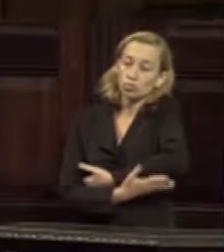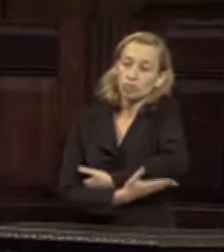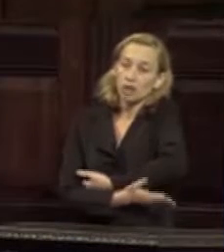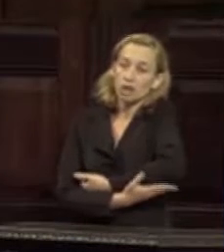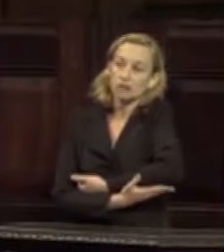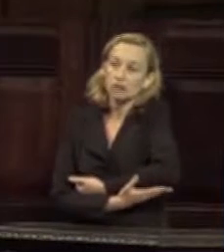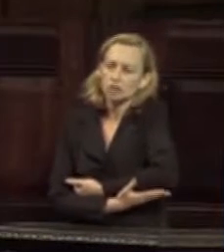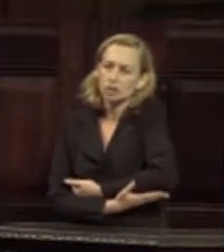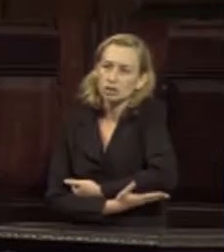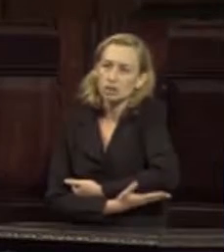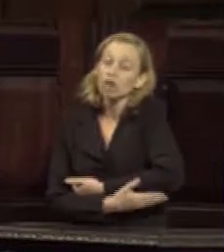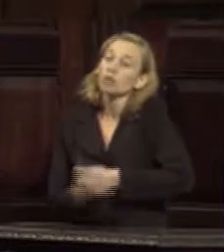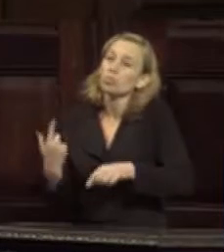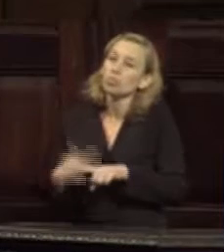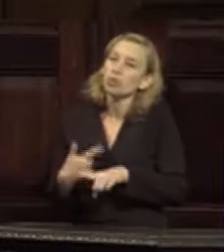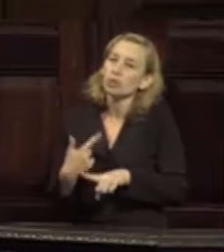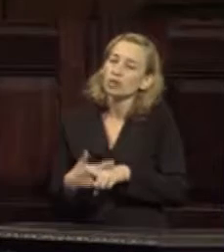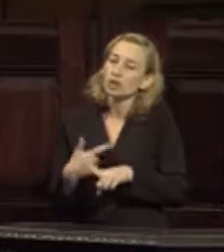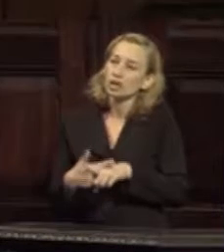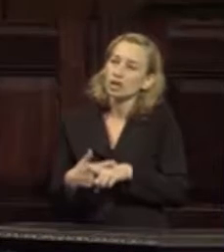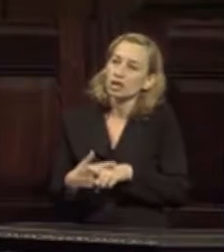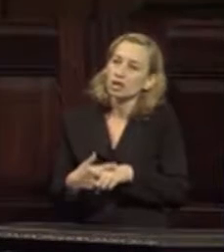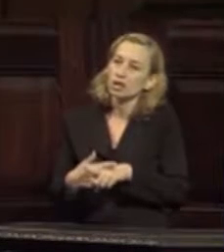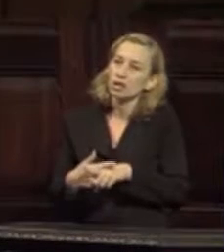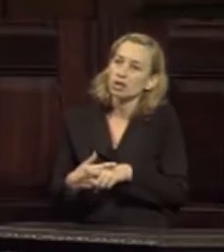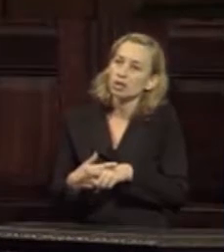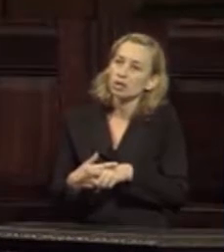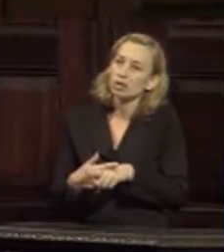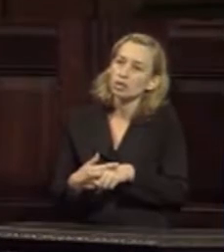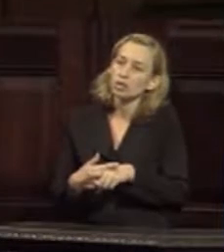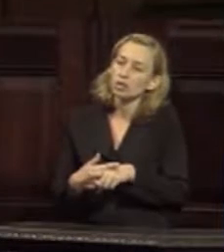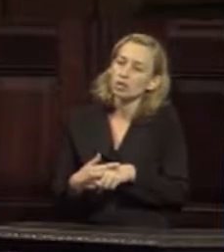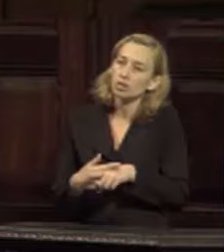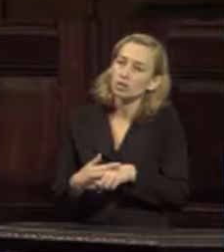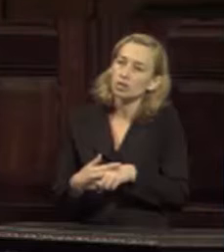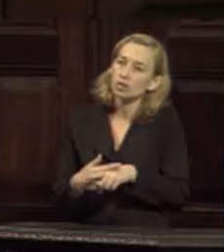a criminalidade sabe exatamente o quanto isso aí